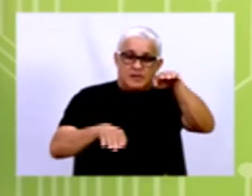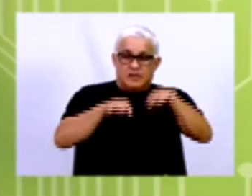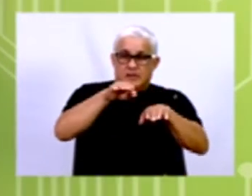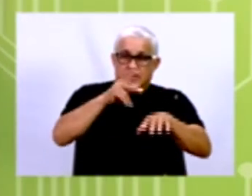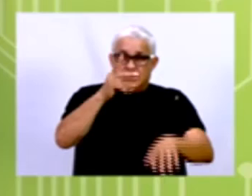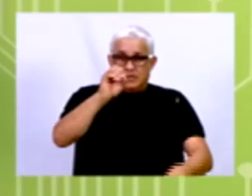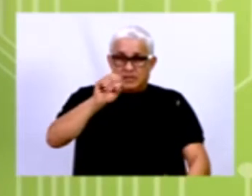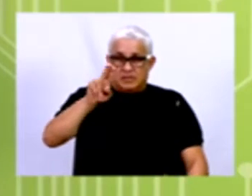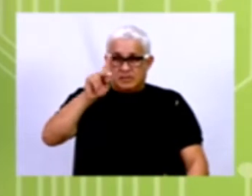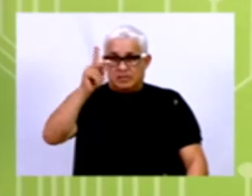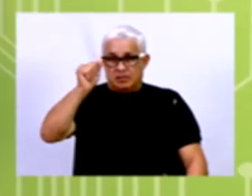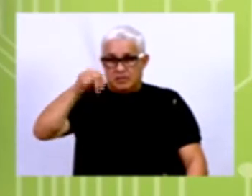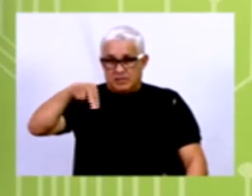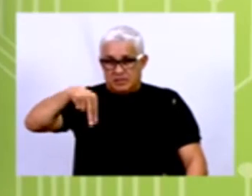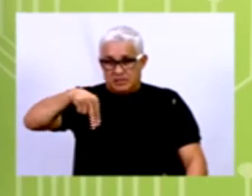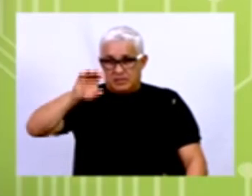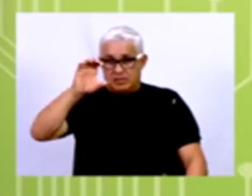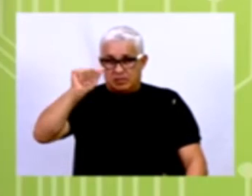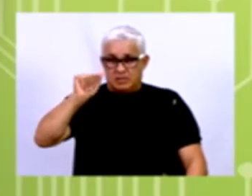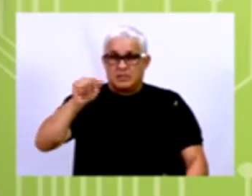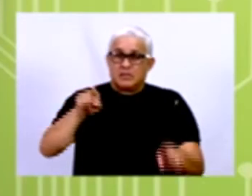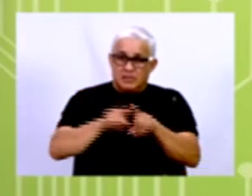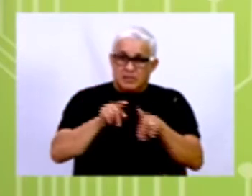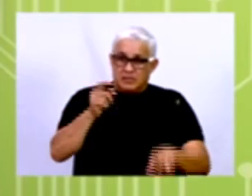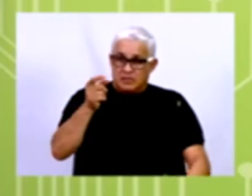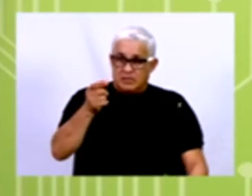poupança com investimento, ok?